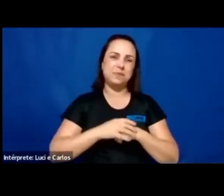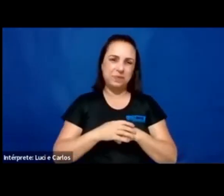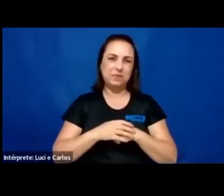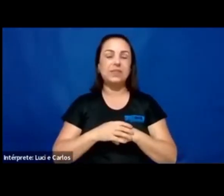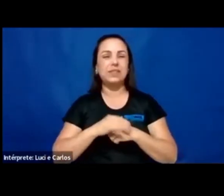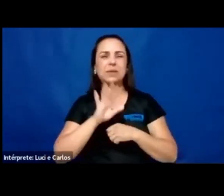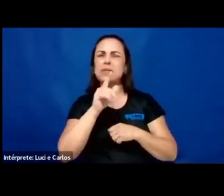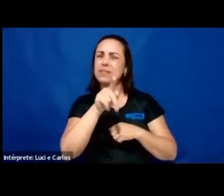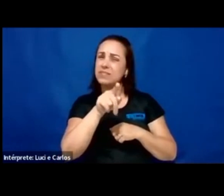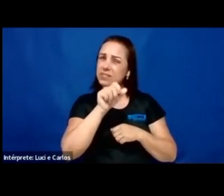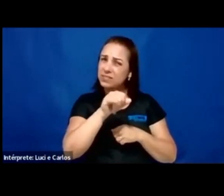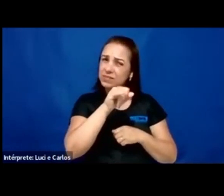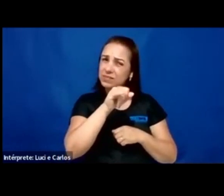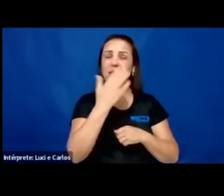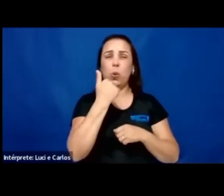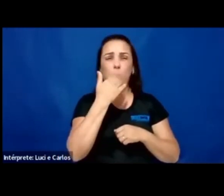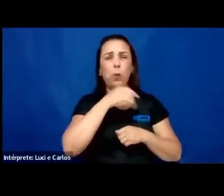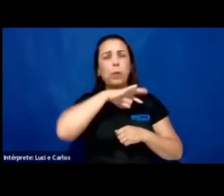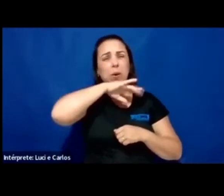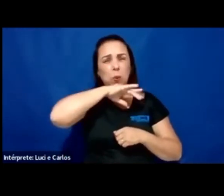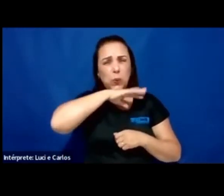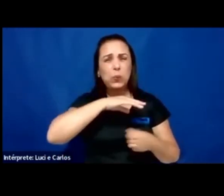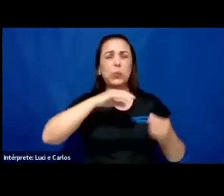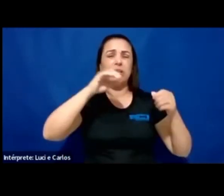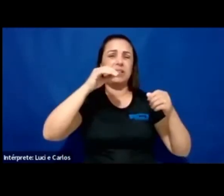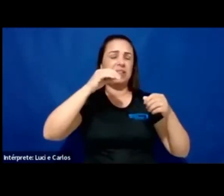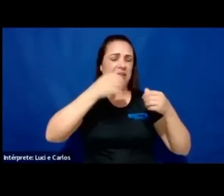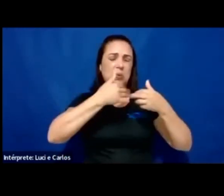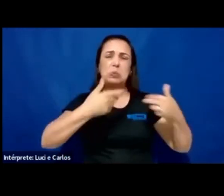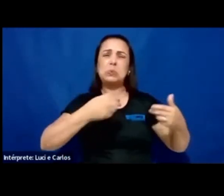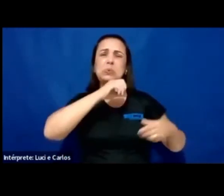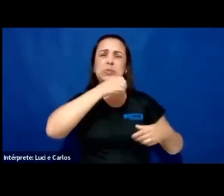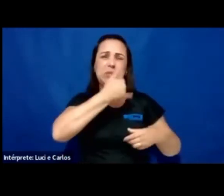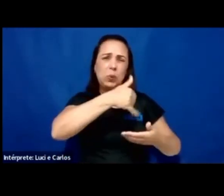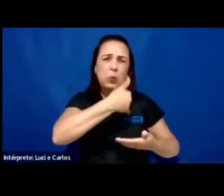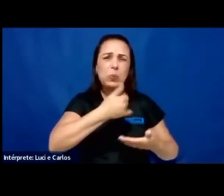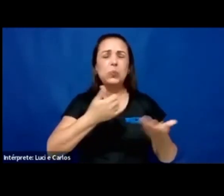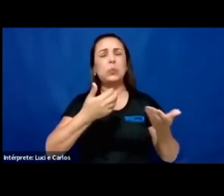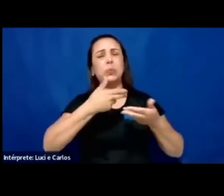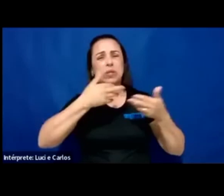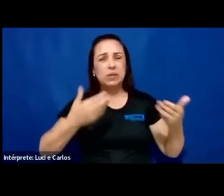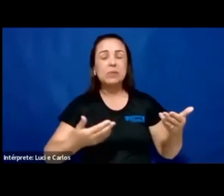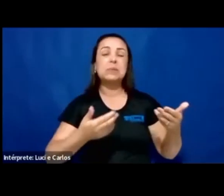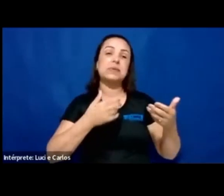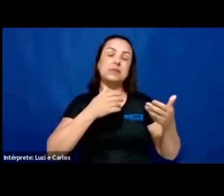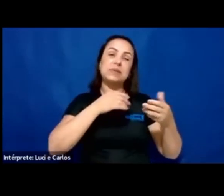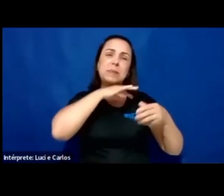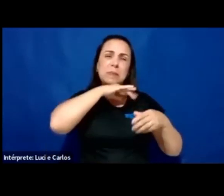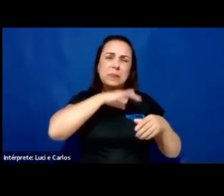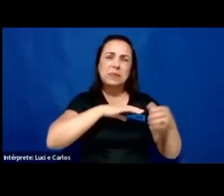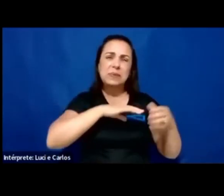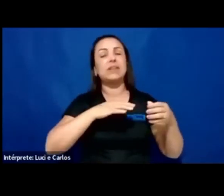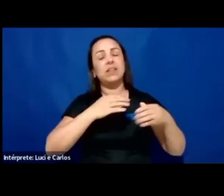porcaria, você está intoxicado e você não tem nutriente. Só que tem um detalhe: quando você